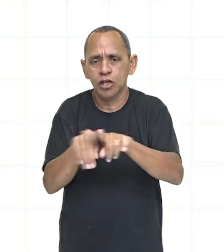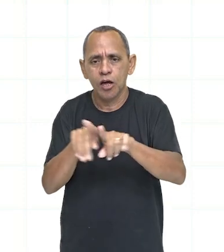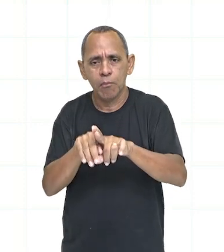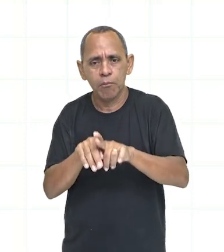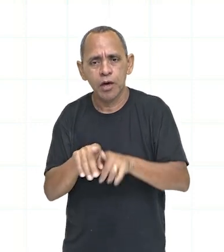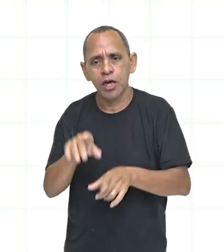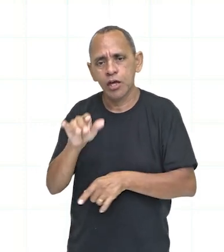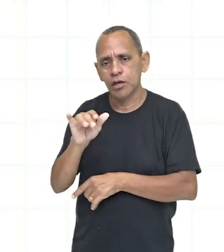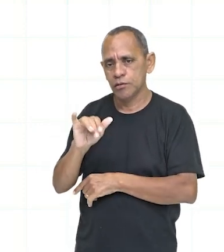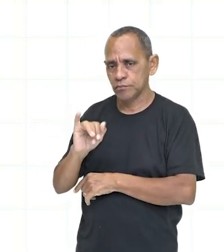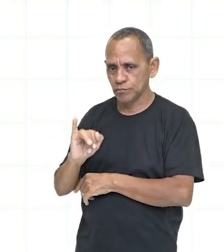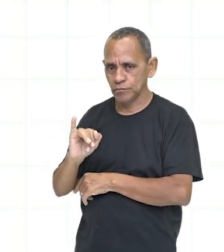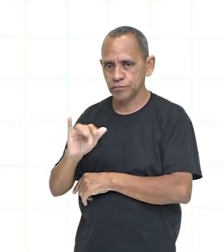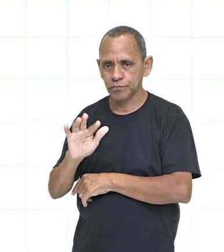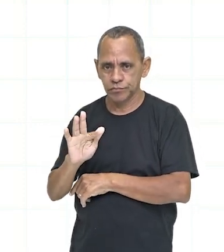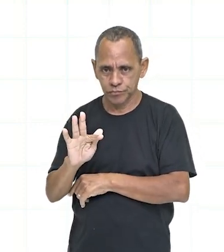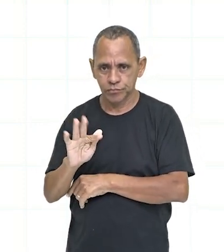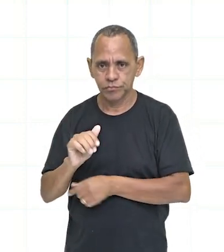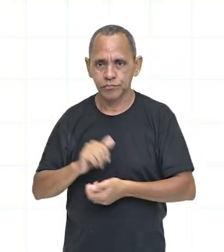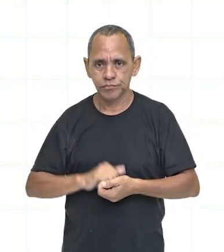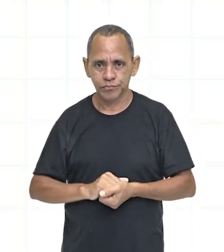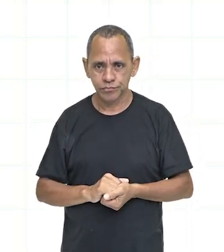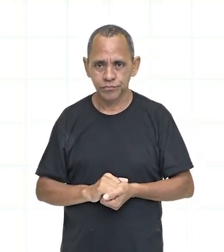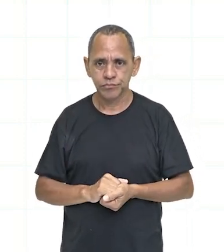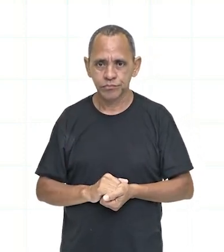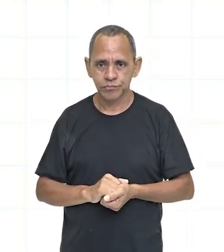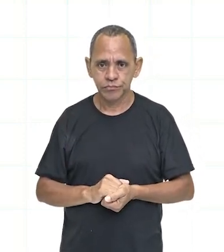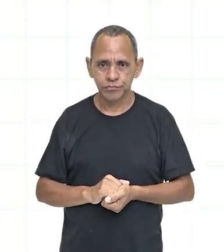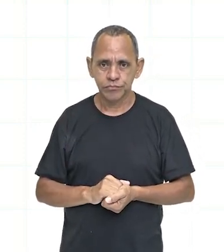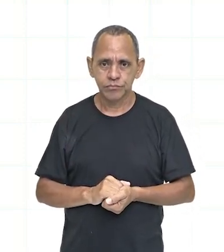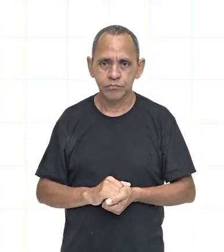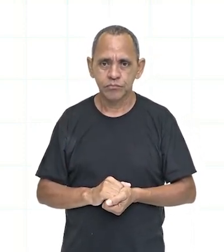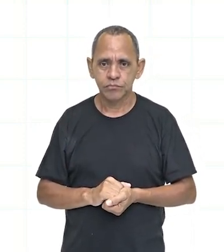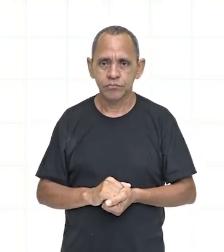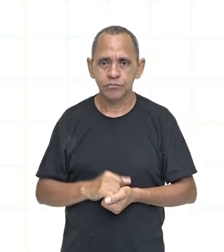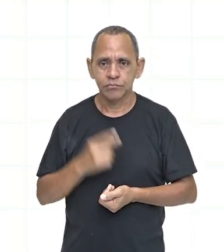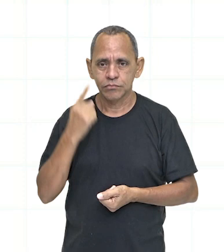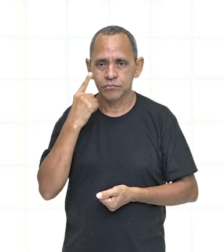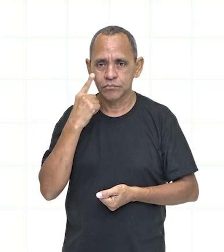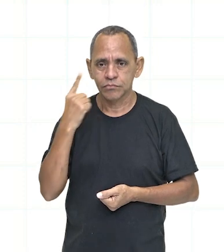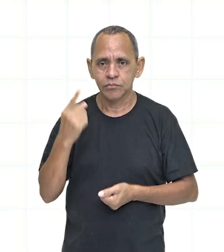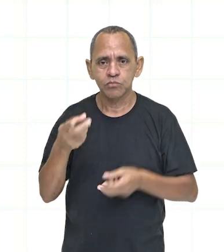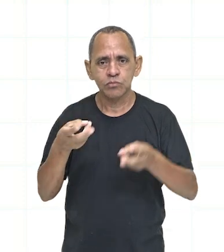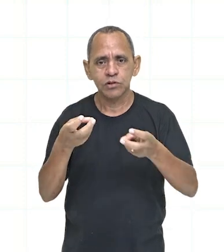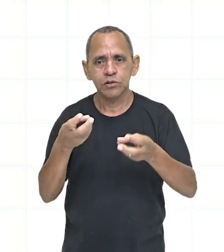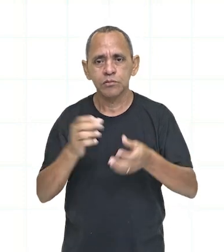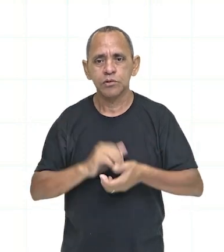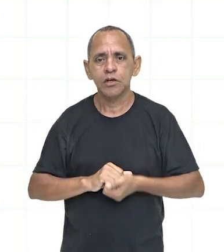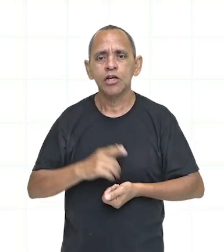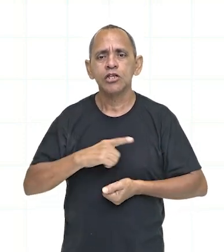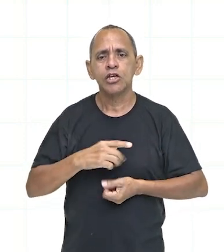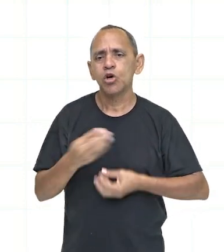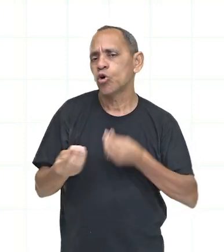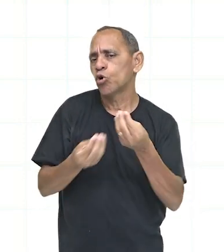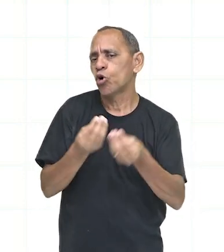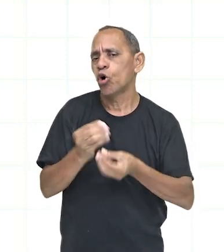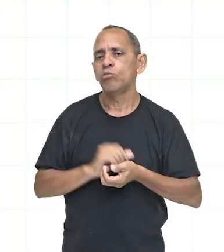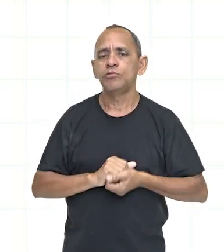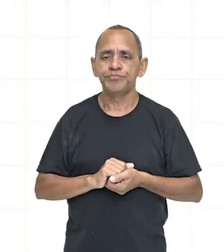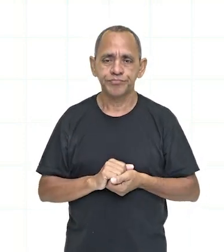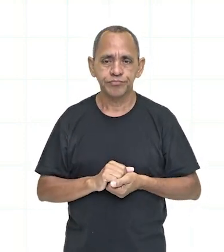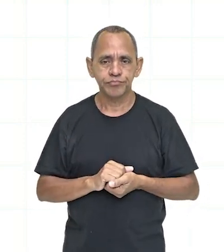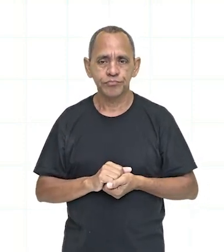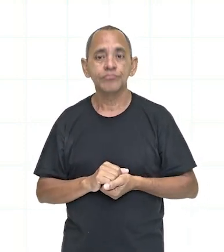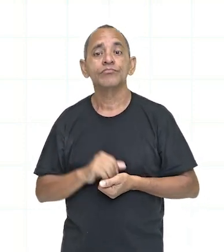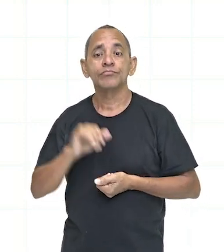the plants regularly, they will grow well. Olha só, eu tenho então aqui, gente, o if,